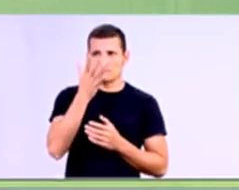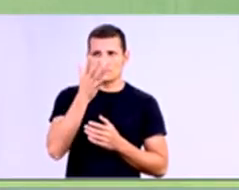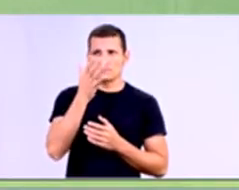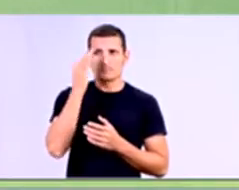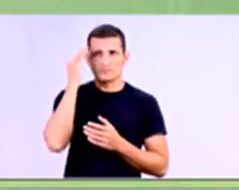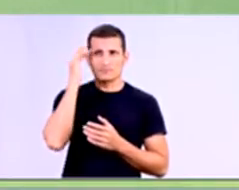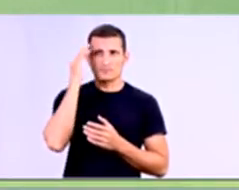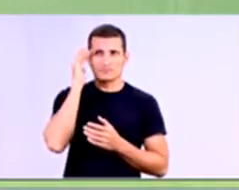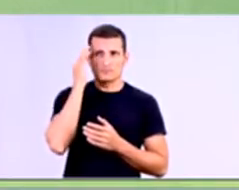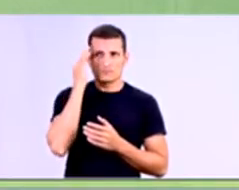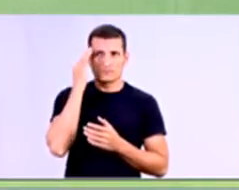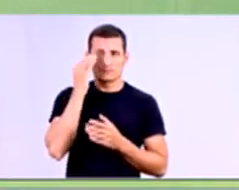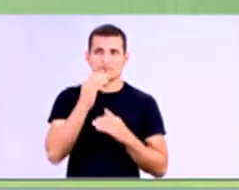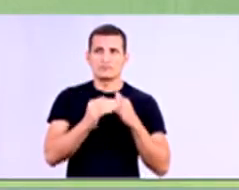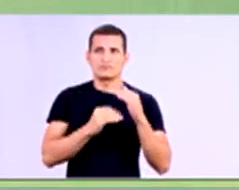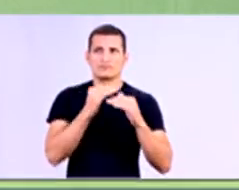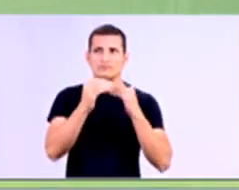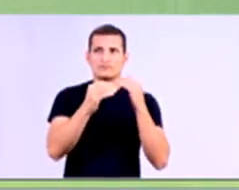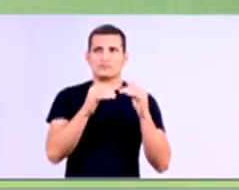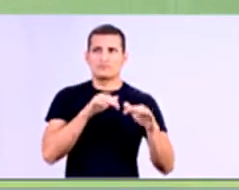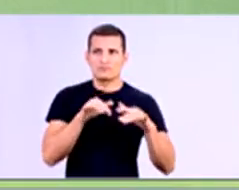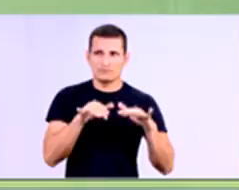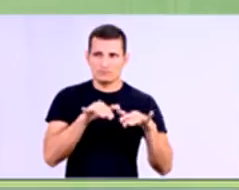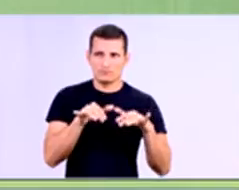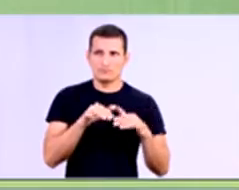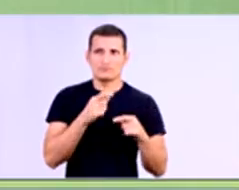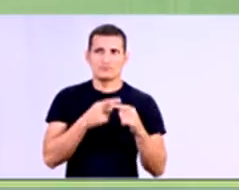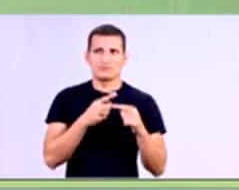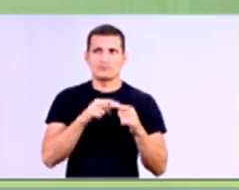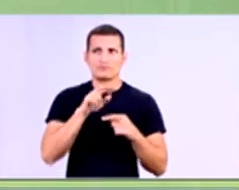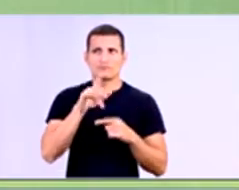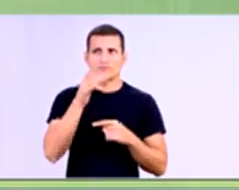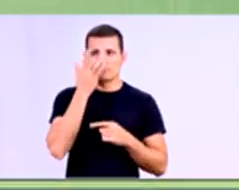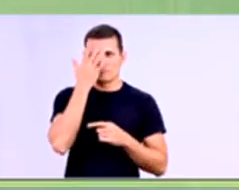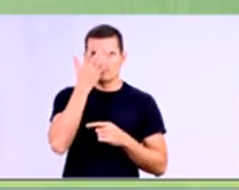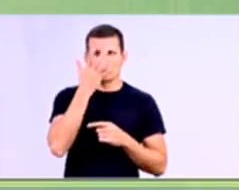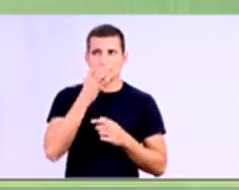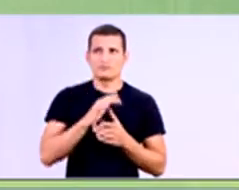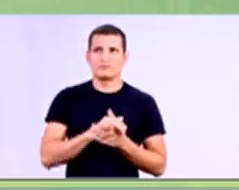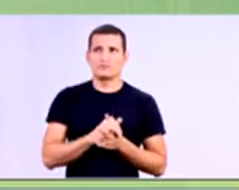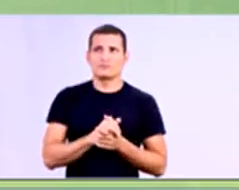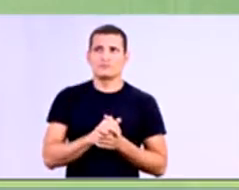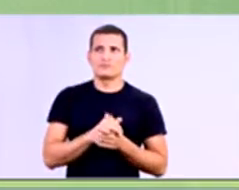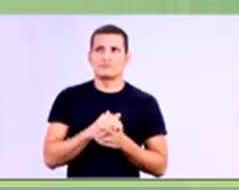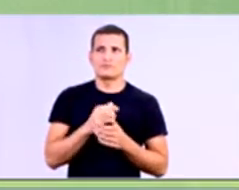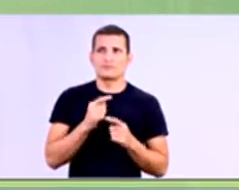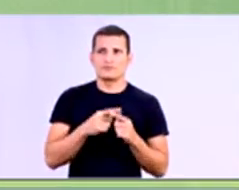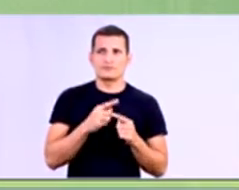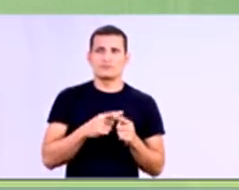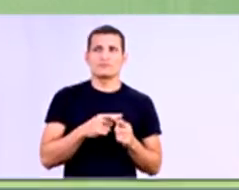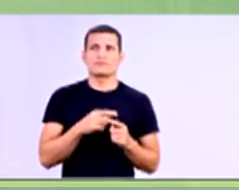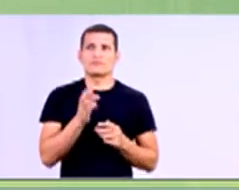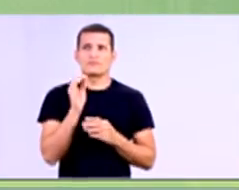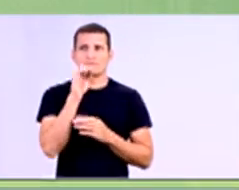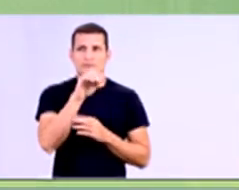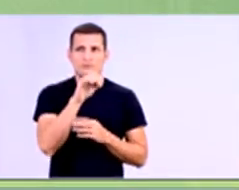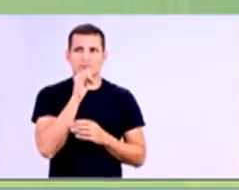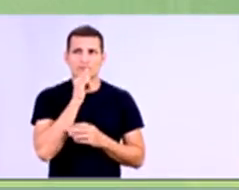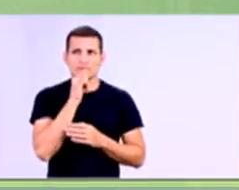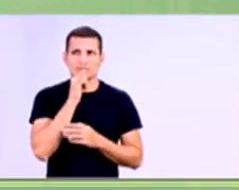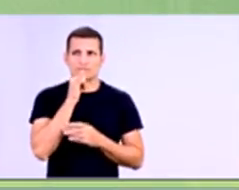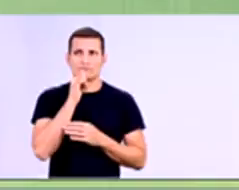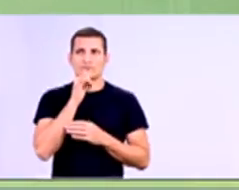o entendimento do meu desenvolvedor. Por que vai facilitar o entendimento do meu desenvolvedor? A partir do momento que eu coloco um exemplo